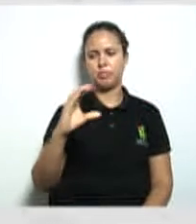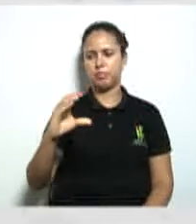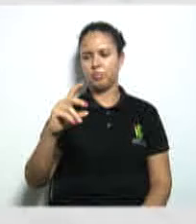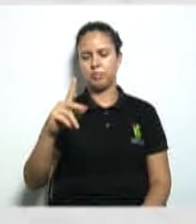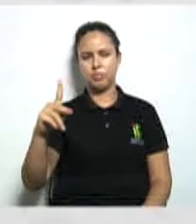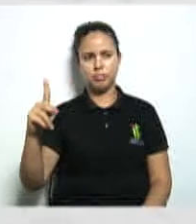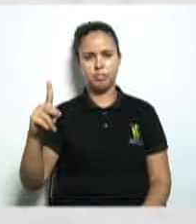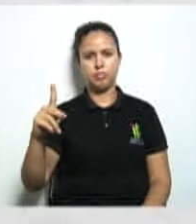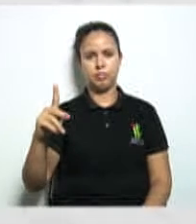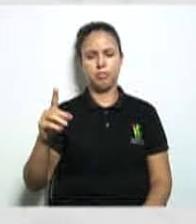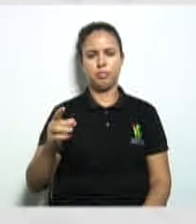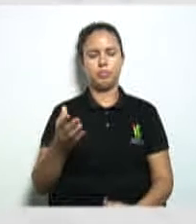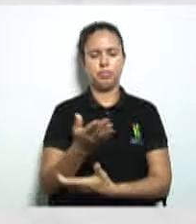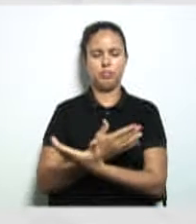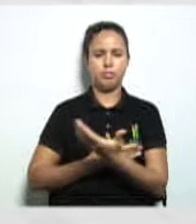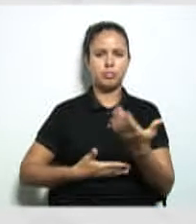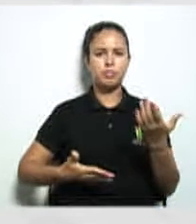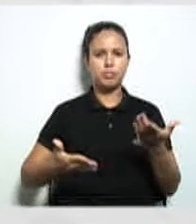cooperativas.